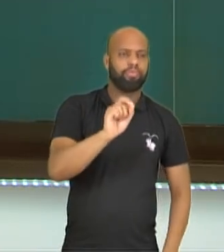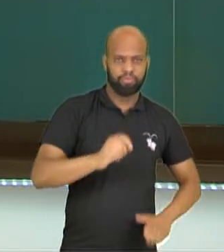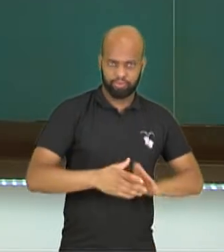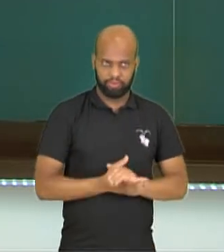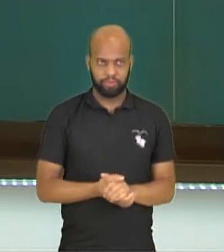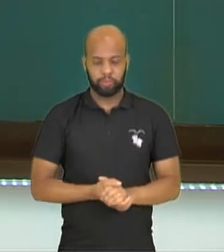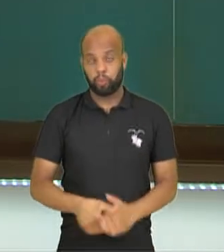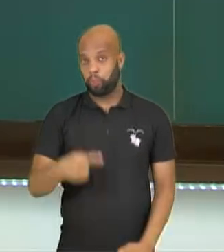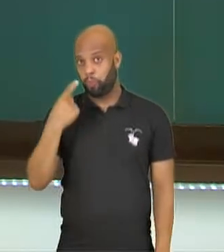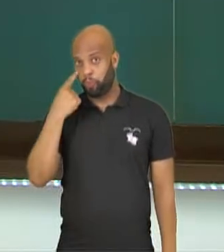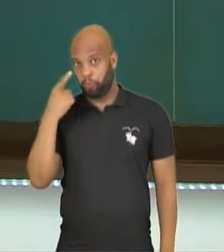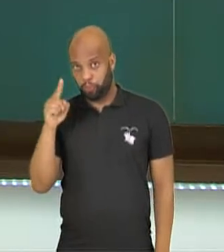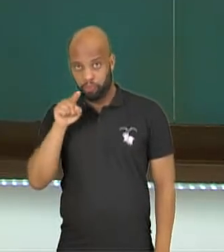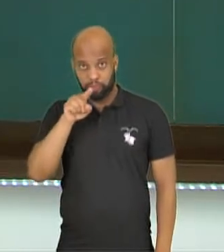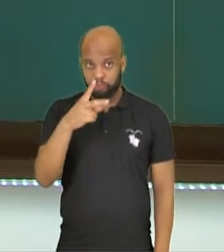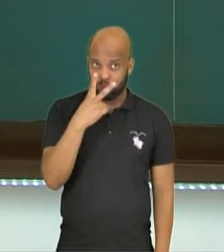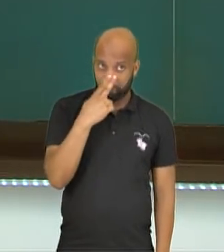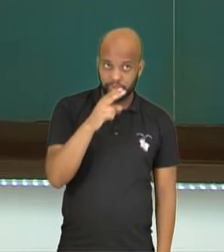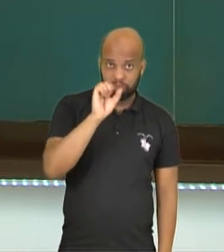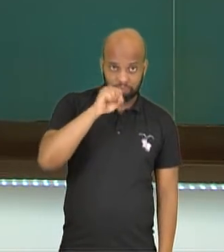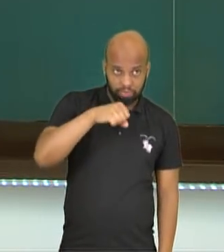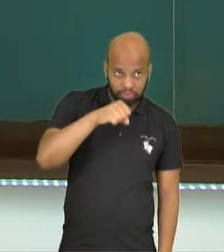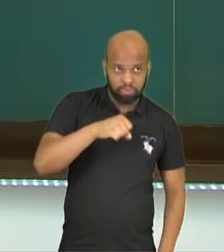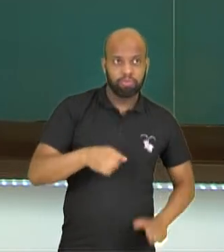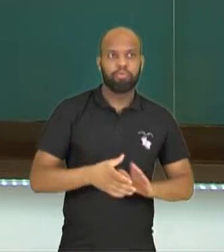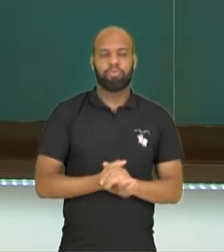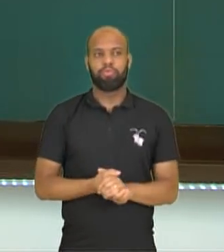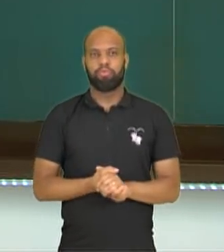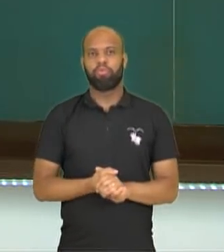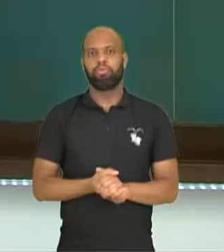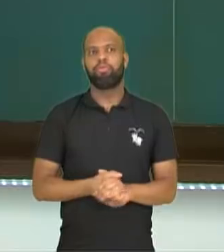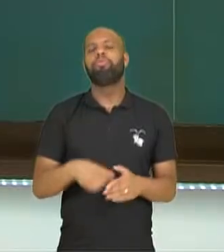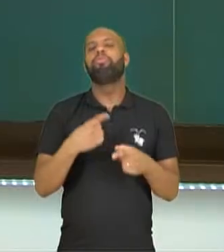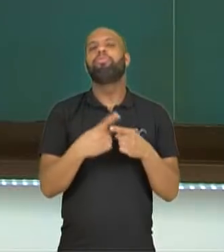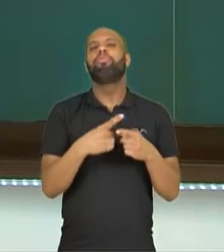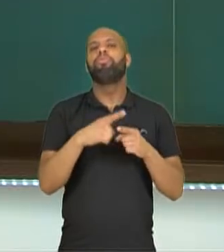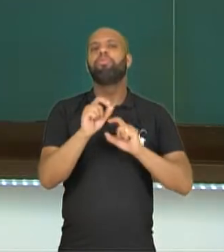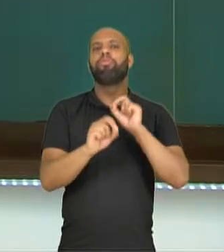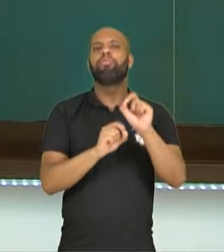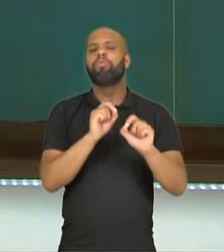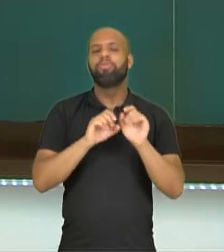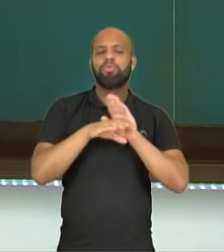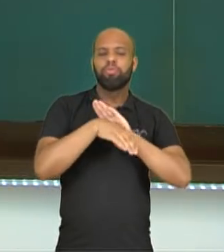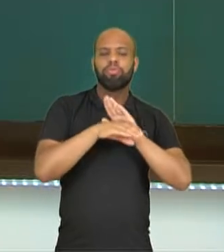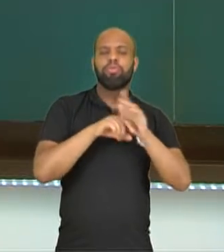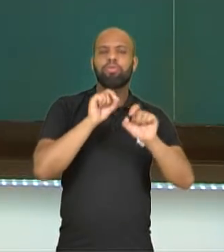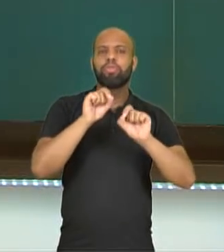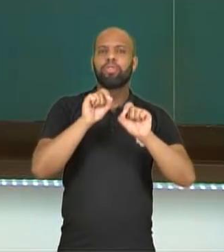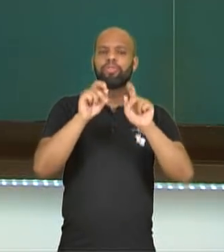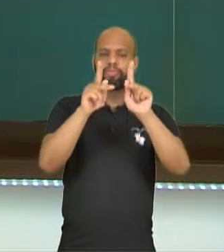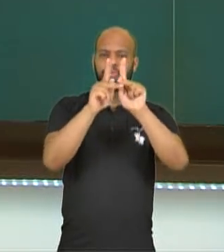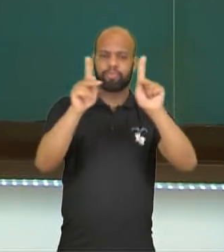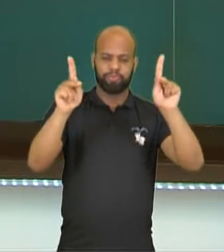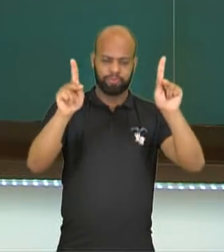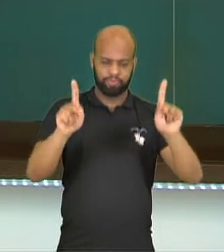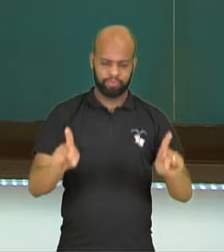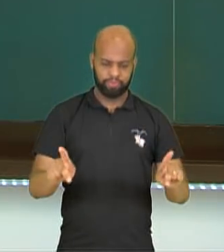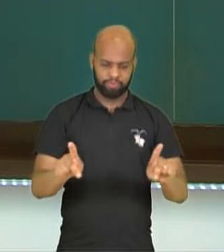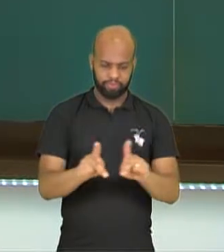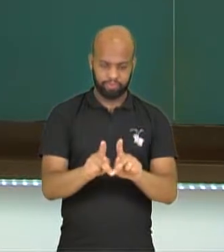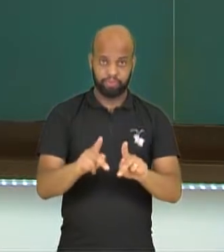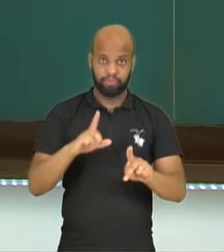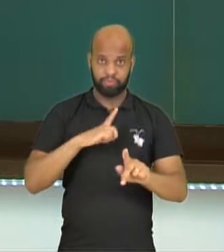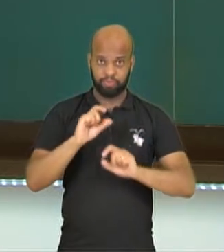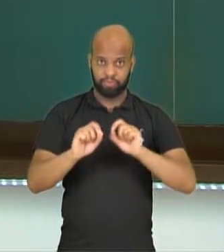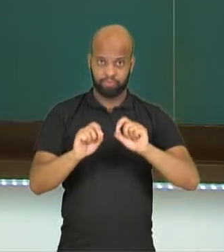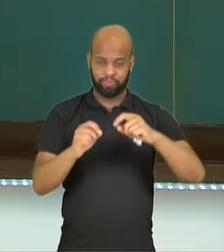Vamos ver. Você acha que deu sim? Vamos ver os conceitos primeiro? O que é perímetro? Perímetro é soma de todos